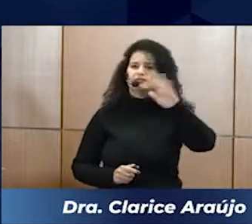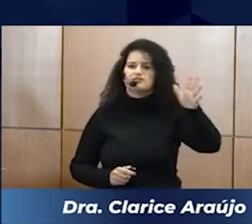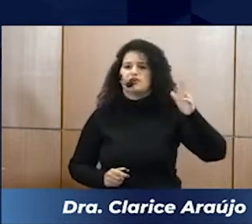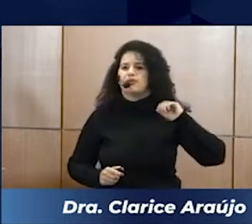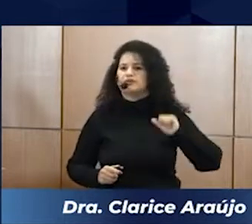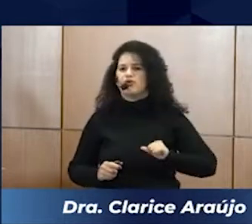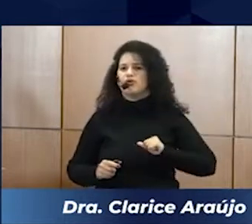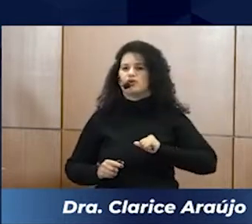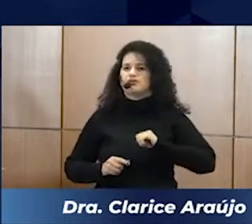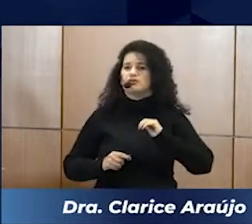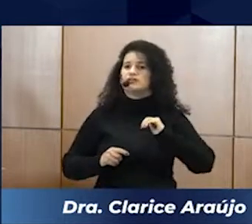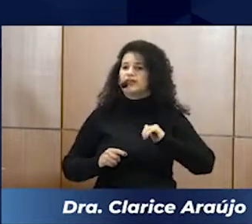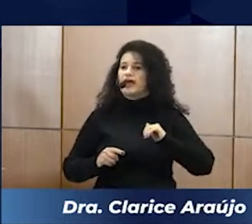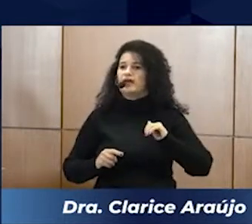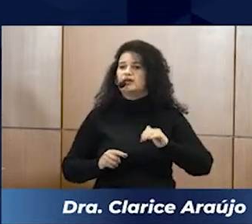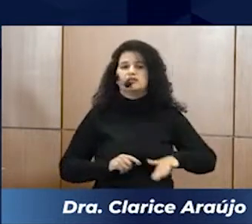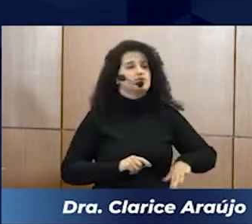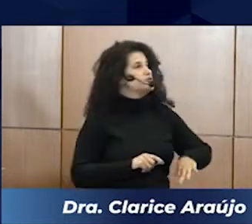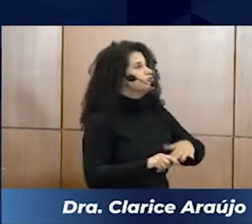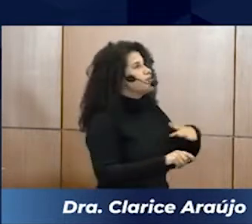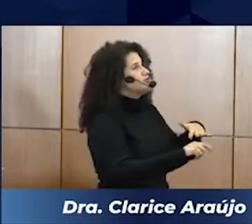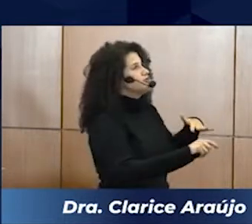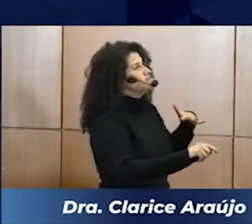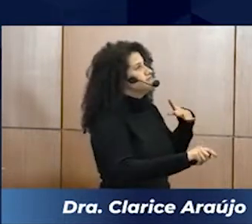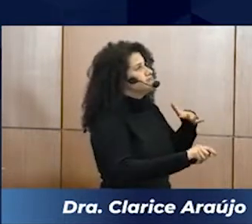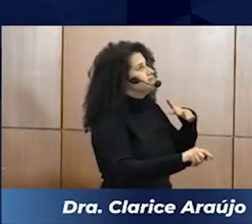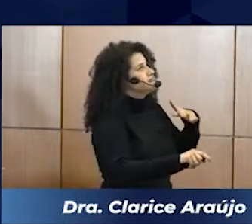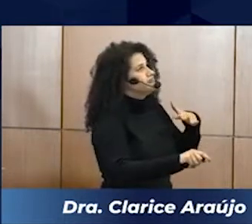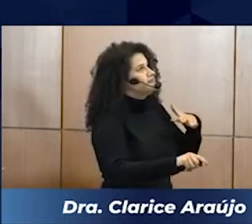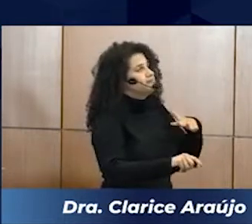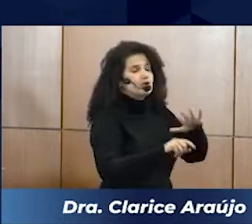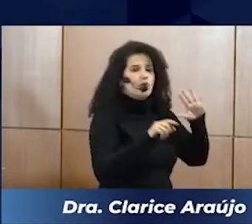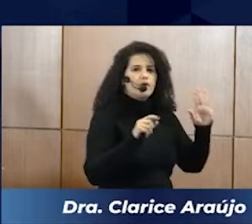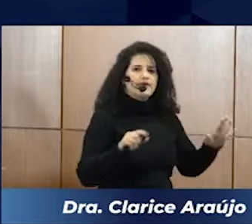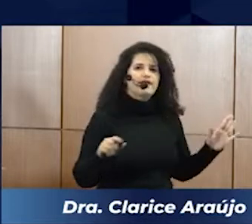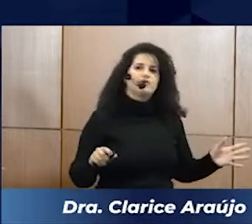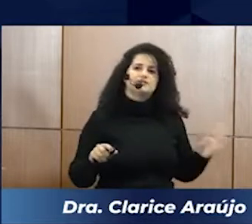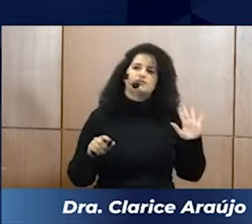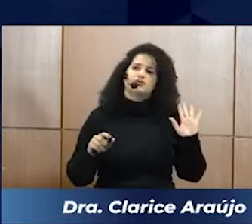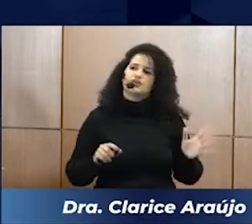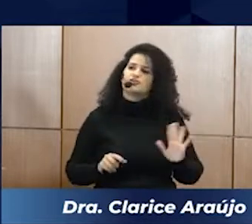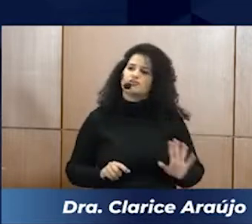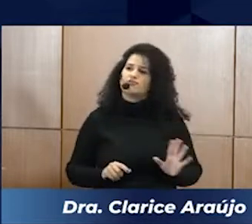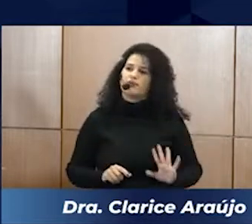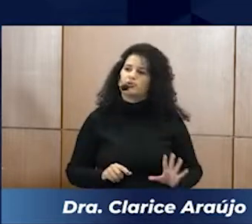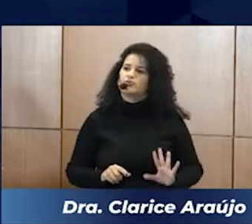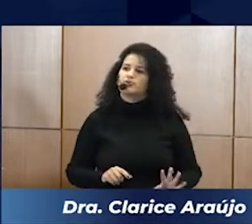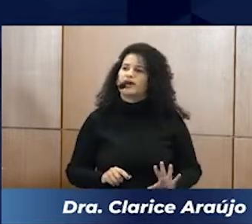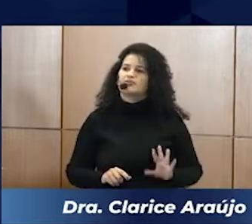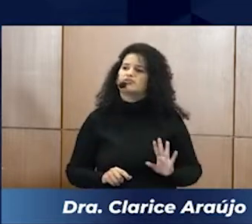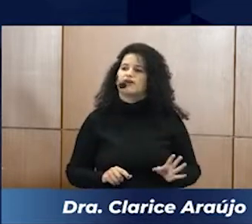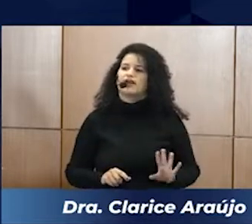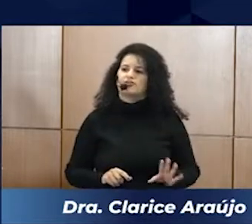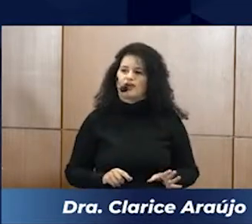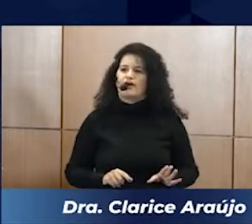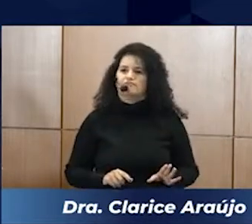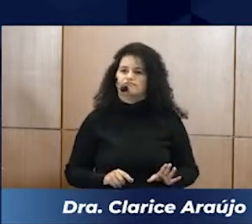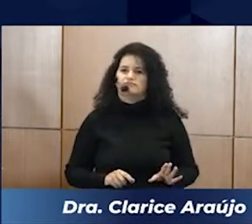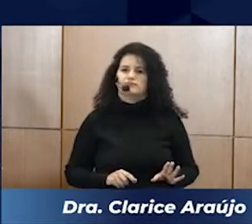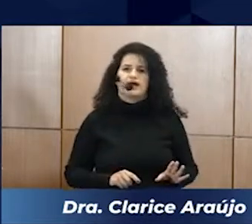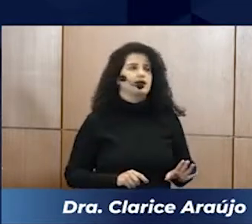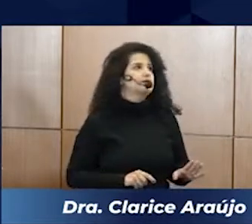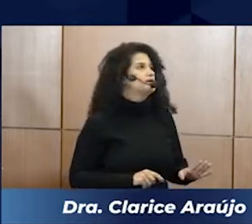né? Artrite reumatoide, tá? Então, a gente pode... Qualquer coisa hoje que a gente vá procurar, a gente vai